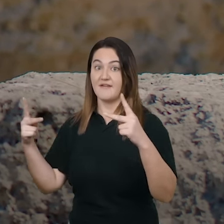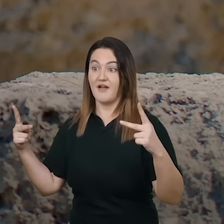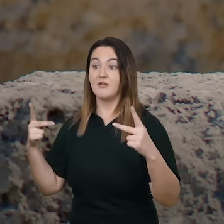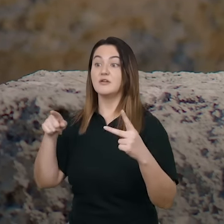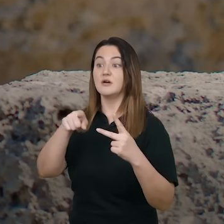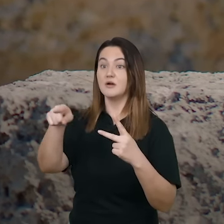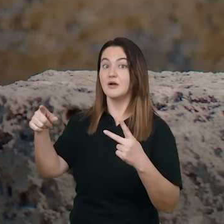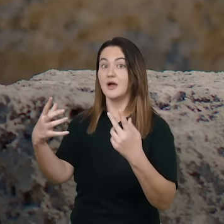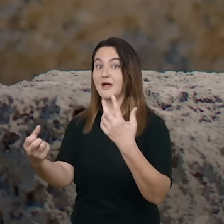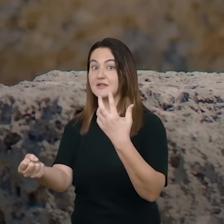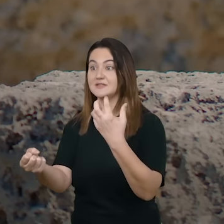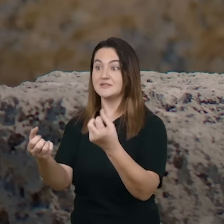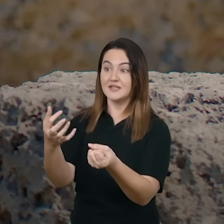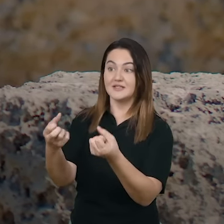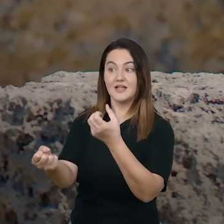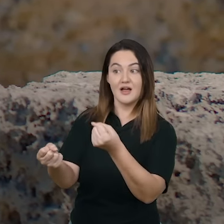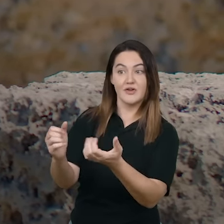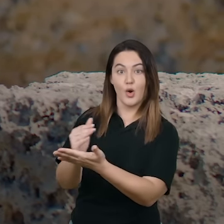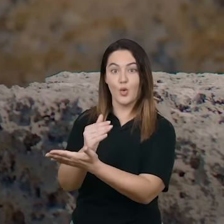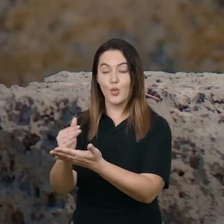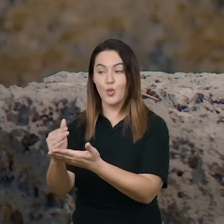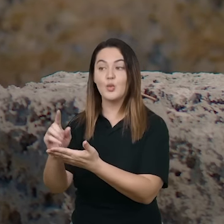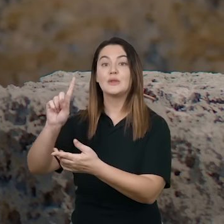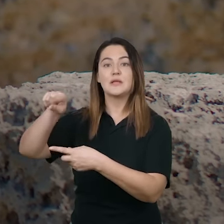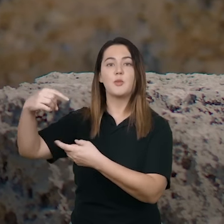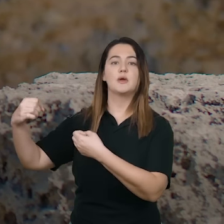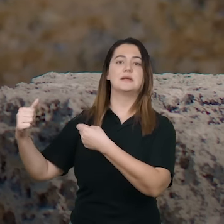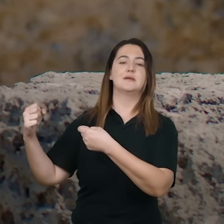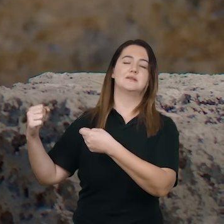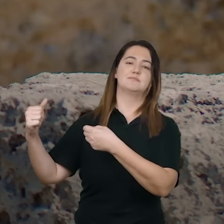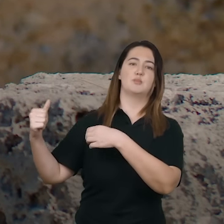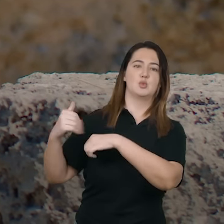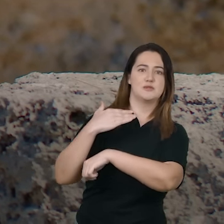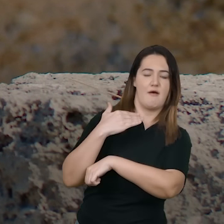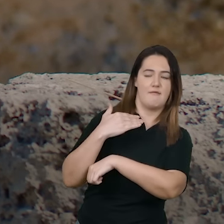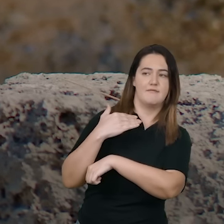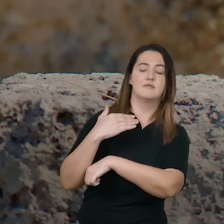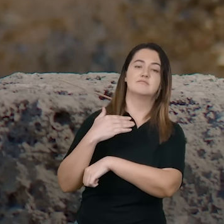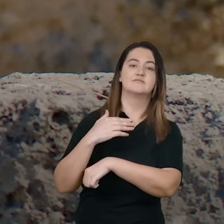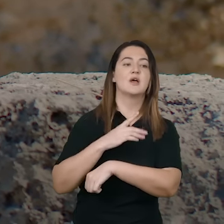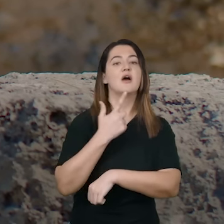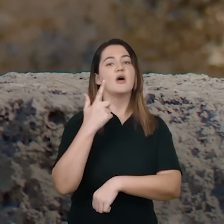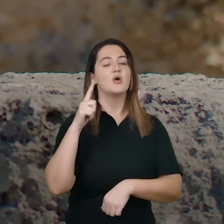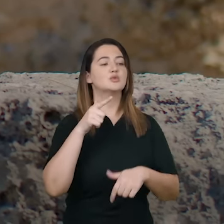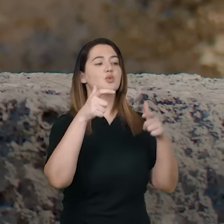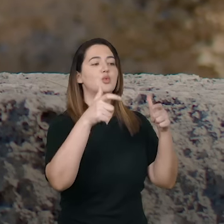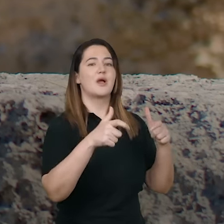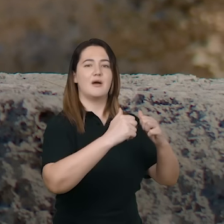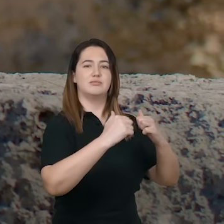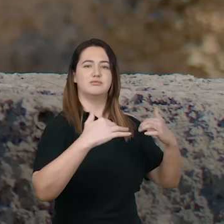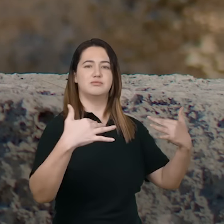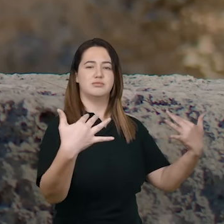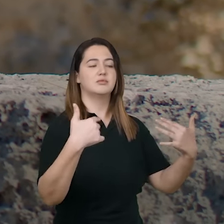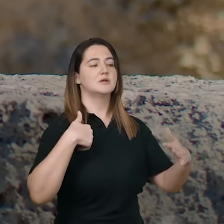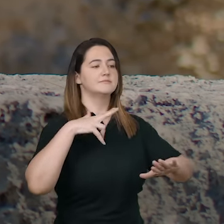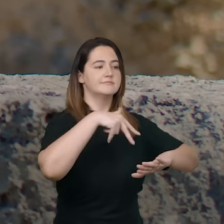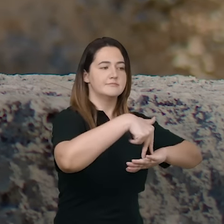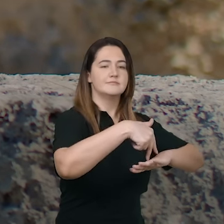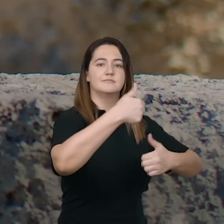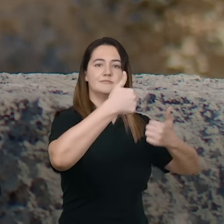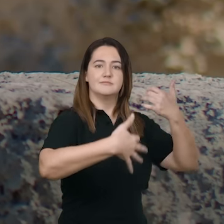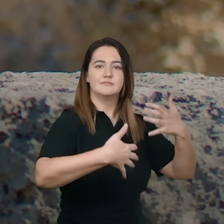ele seria expulso daquela sinagoga, outros gentílicos também começavam a se encontrar com Paulo e aceitar a mensagem,